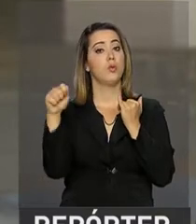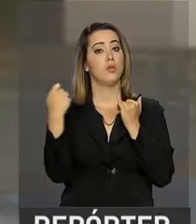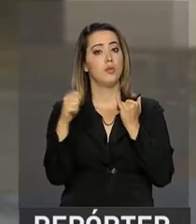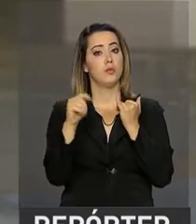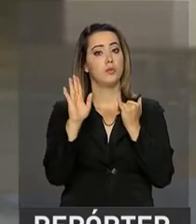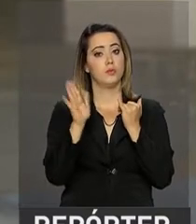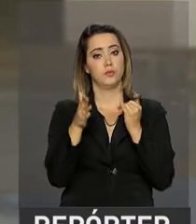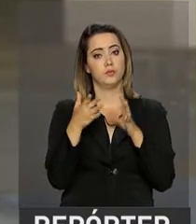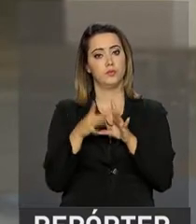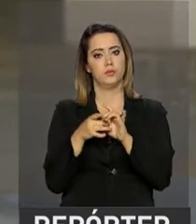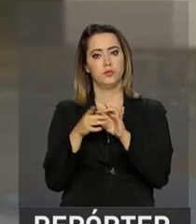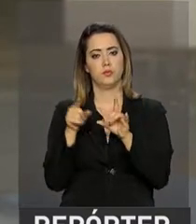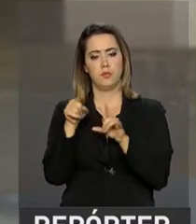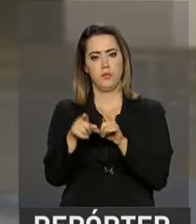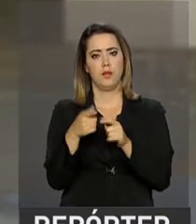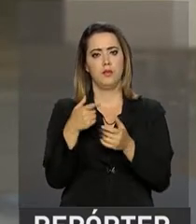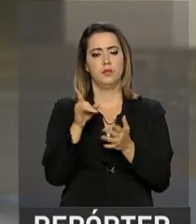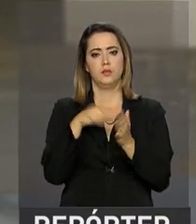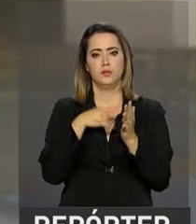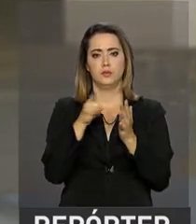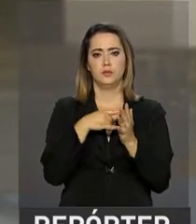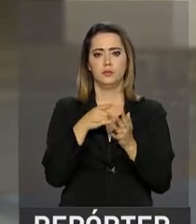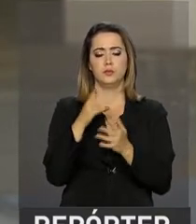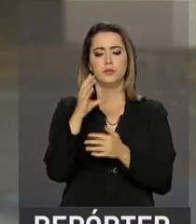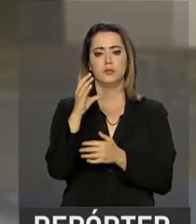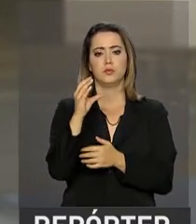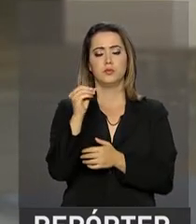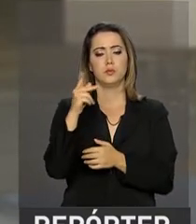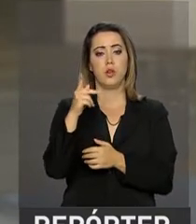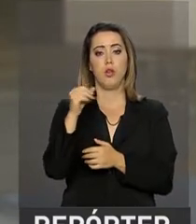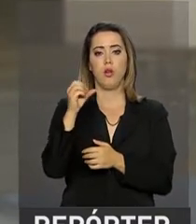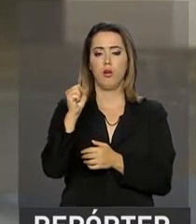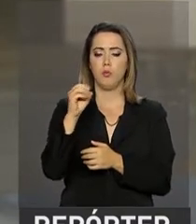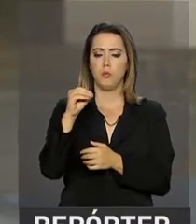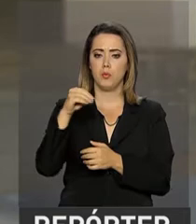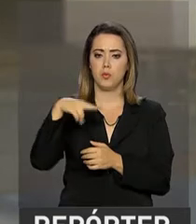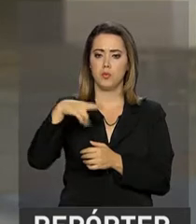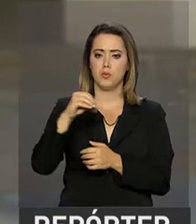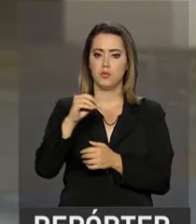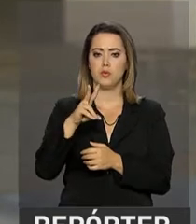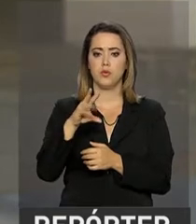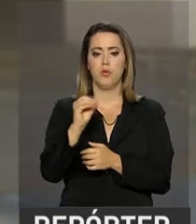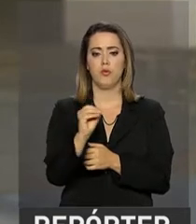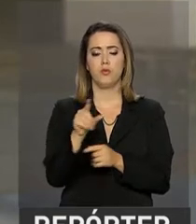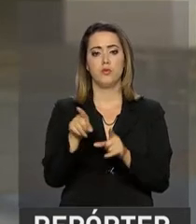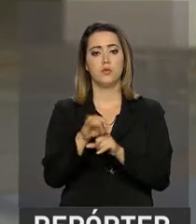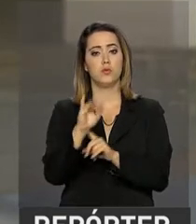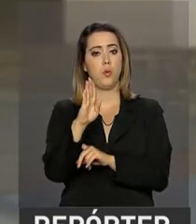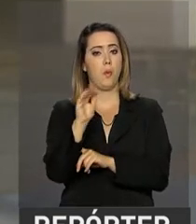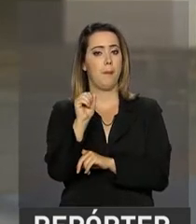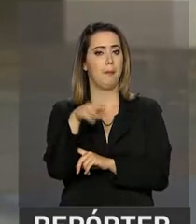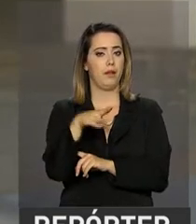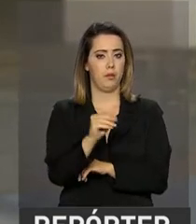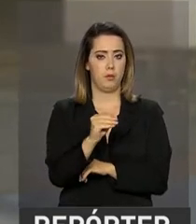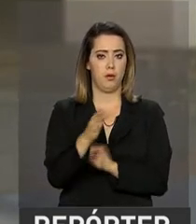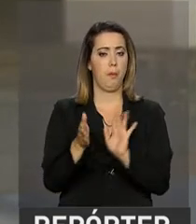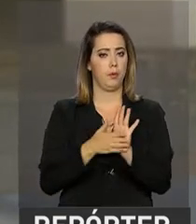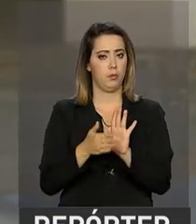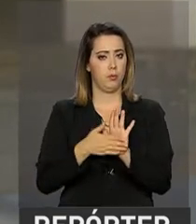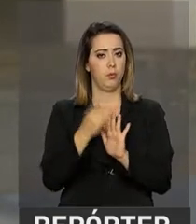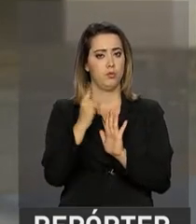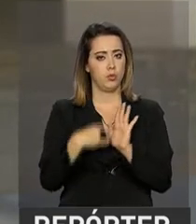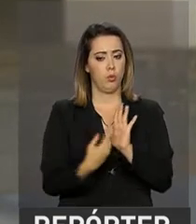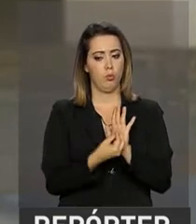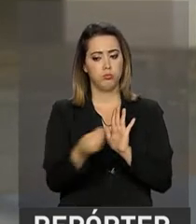já no licenciamento da linha de transmissão campos novos santa maria também no rio grande do sul o ibama propôs a regularização fundiária